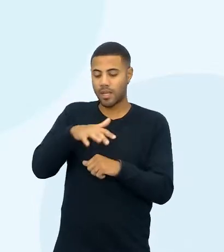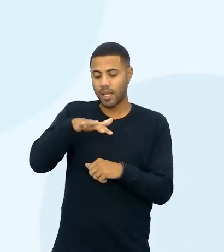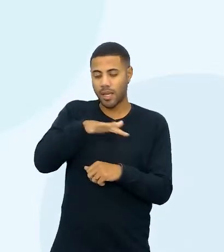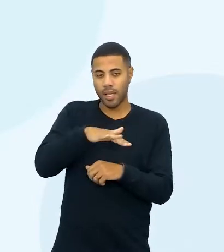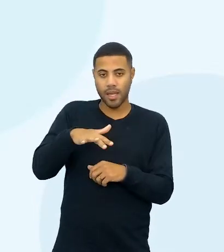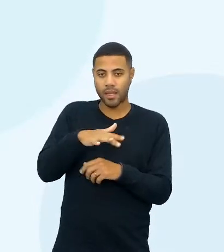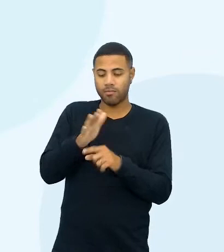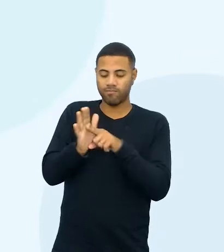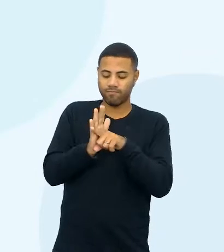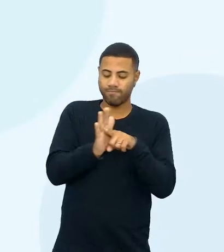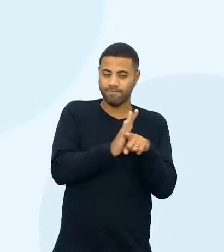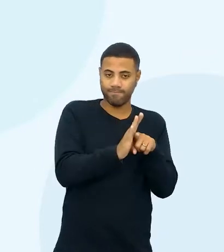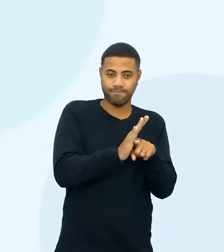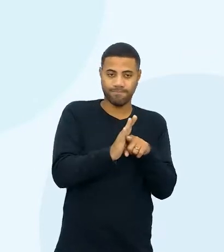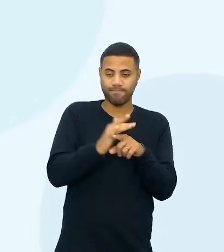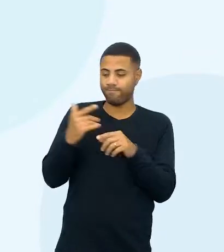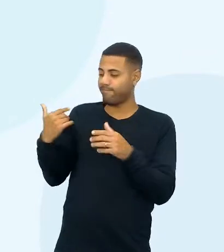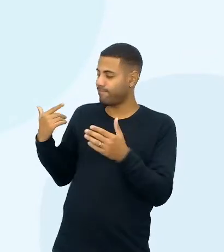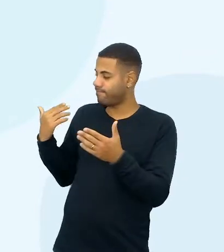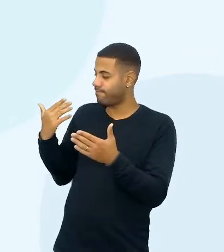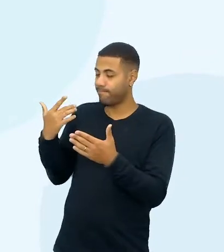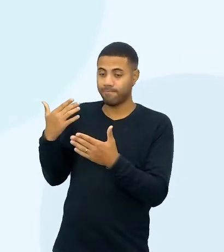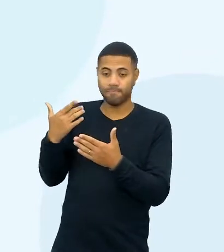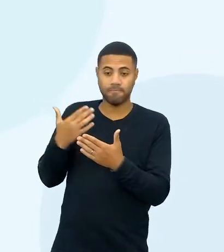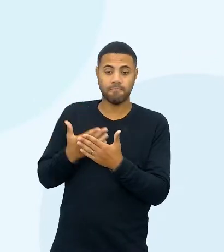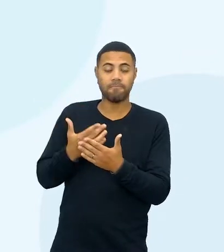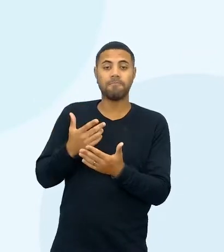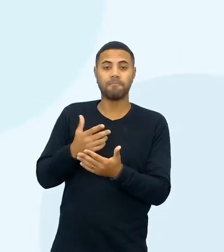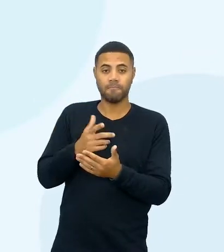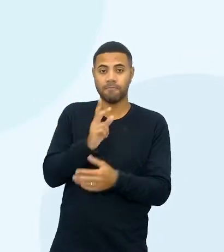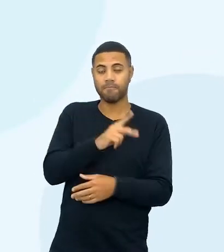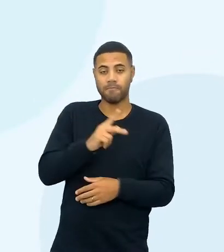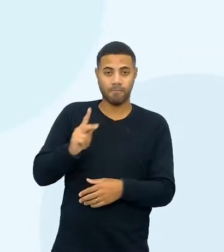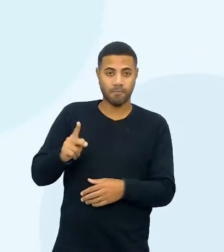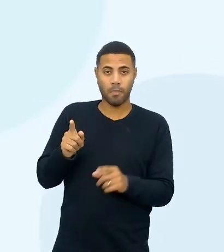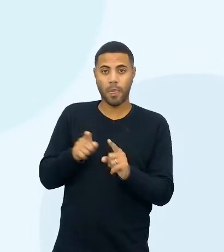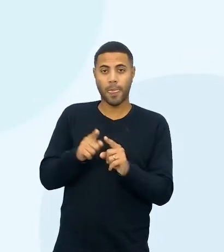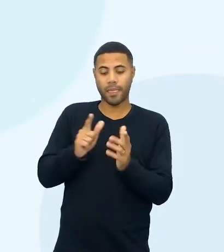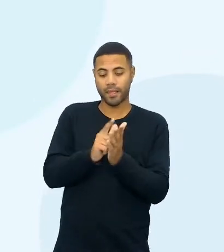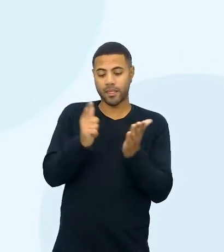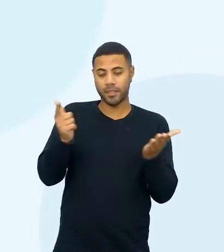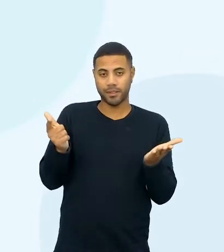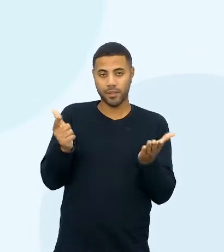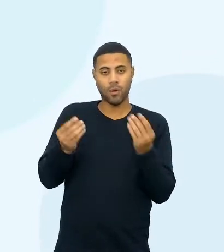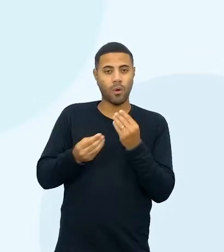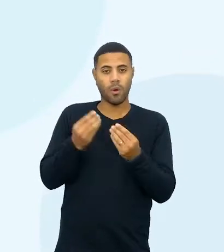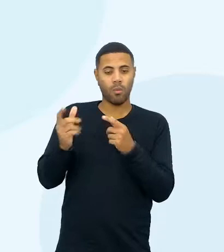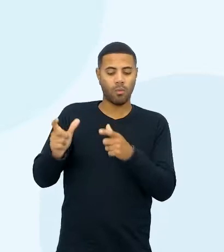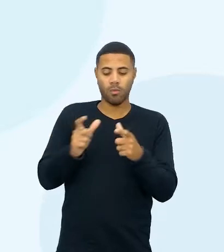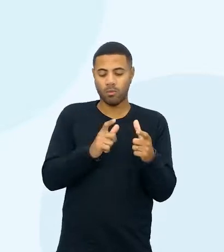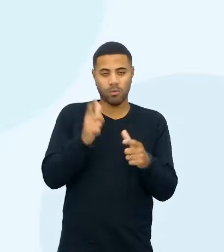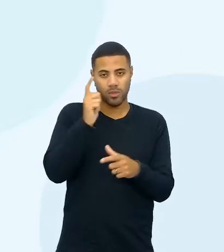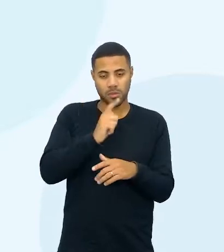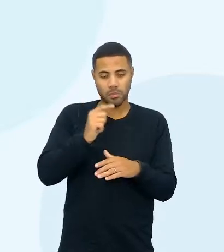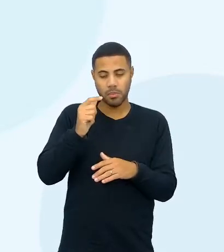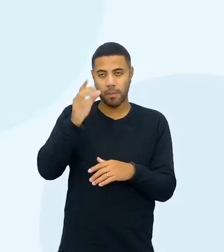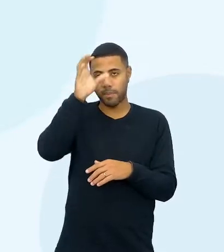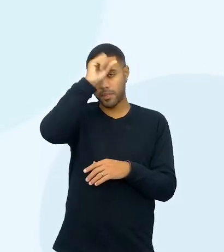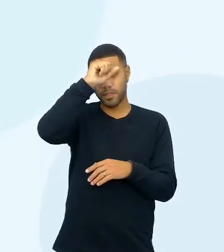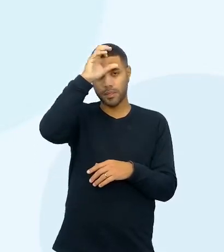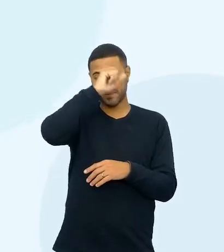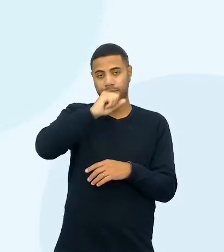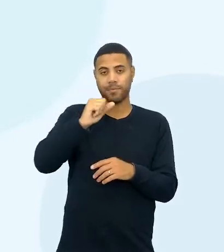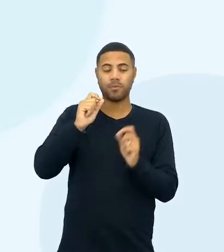ao longo da unidade com profissões que o campo jornalístico pode proporcionar a eles. Apresentar